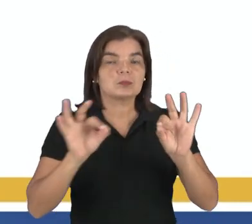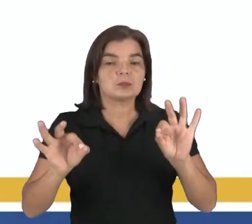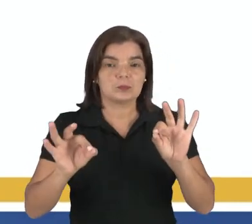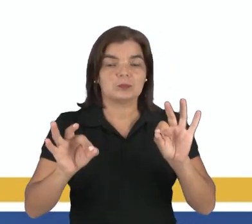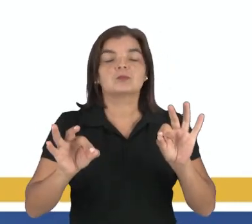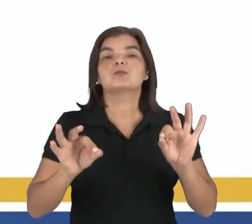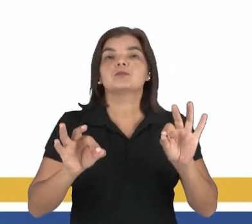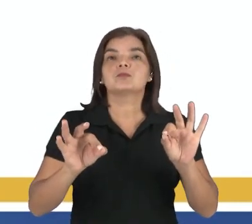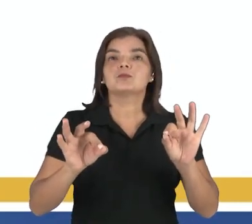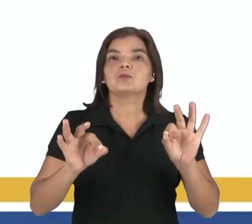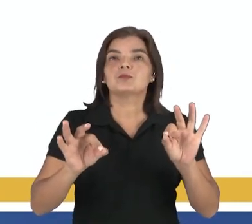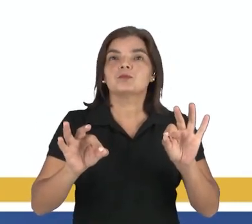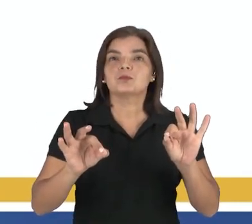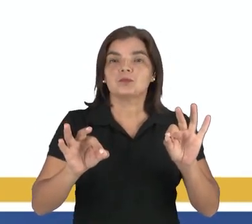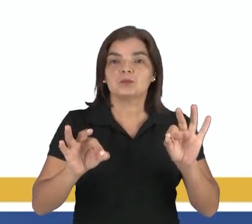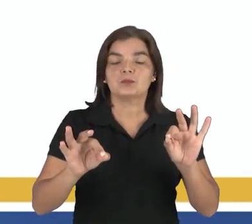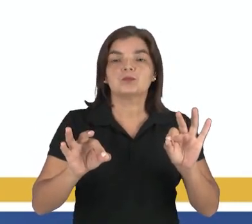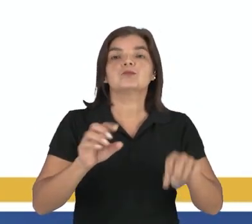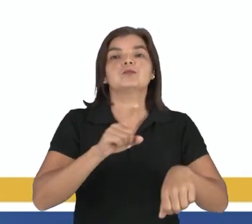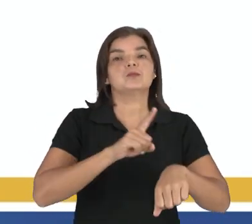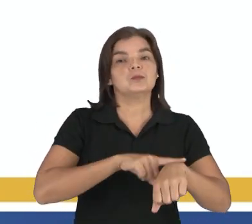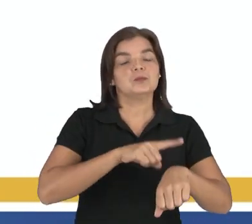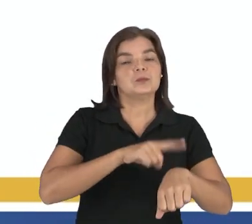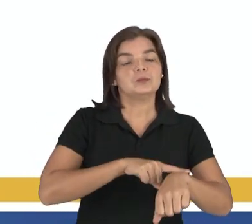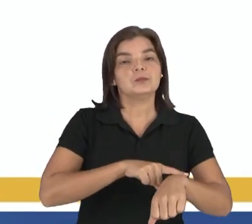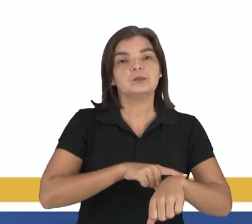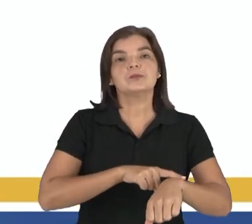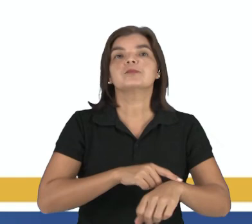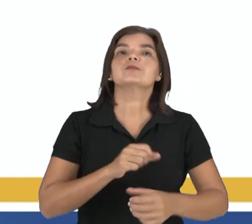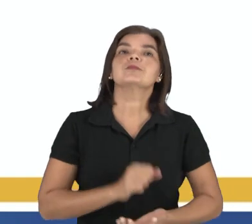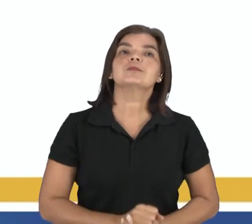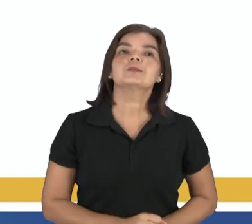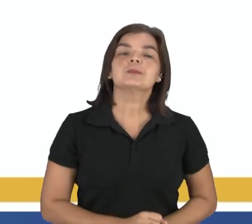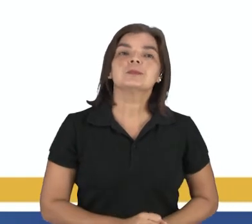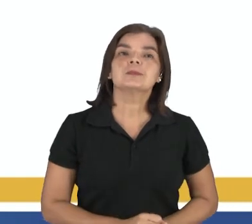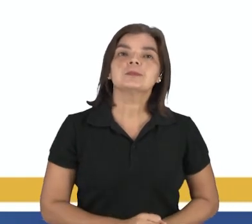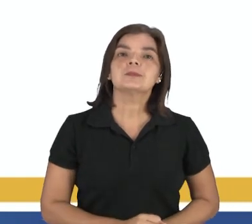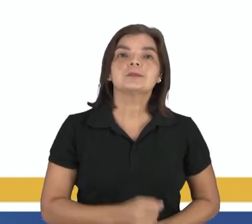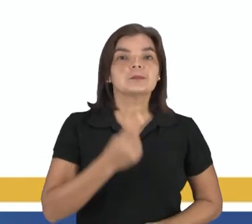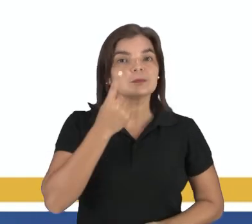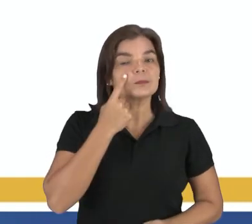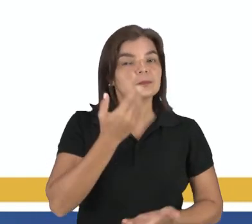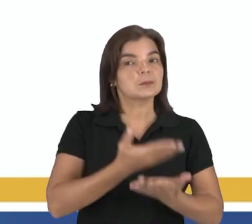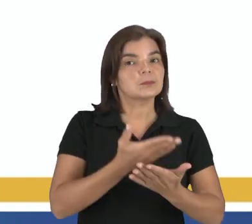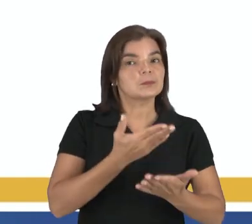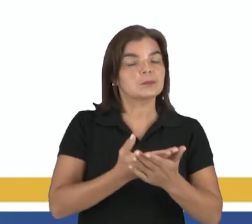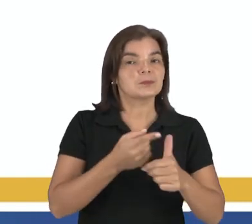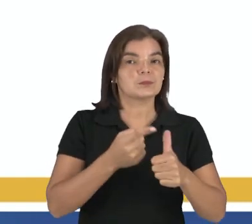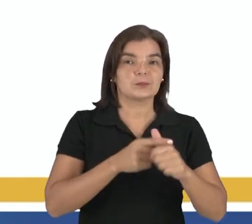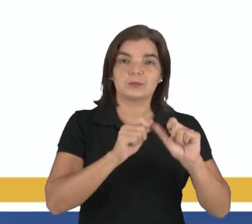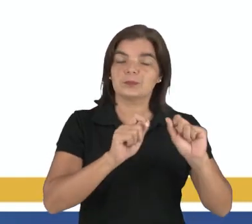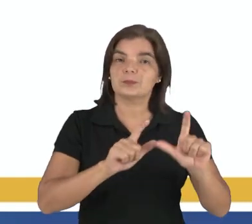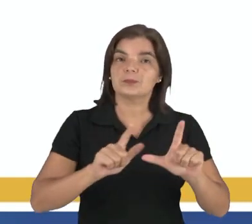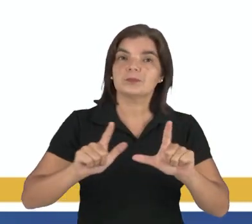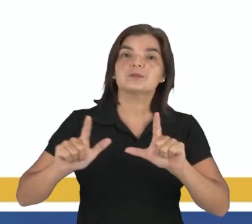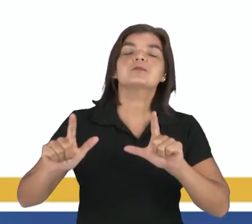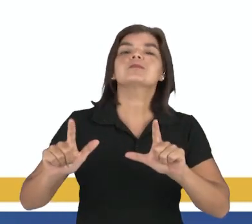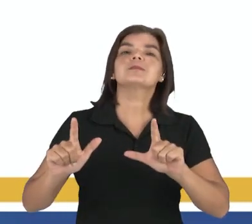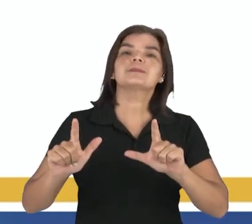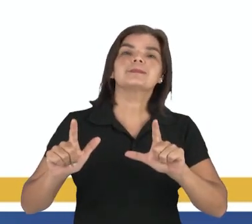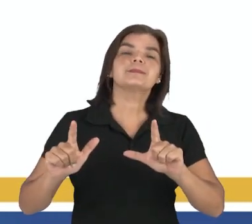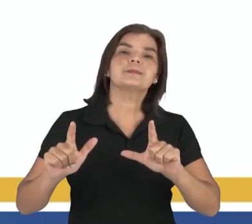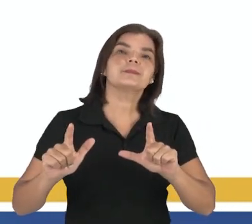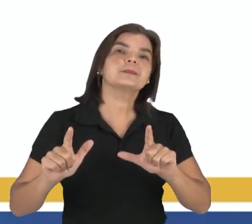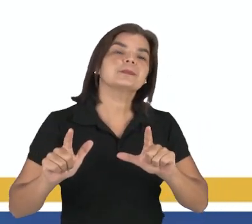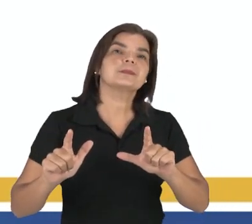pela divisão entre a distância e o tempo de viagem, conforme a gente estudou no primeiro caso